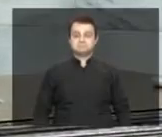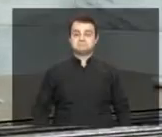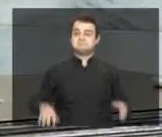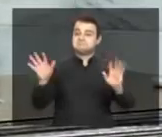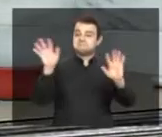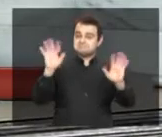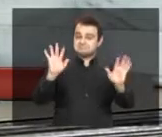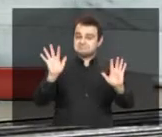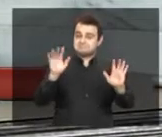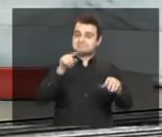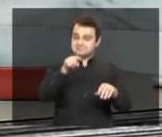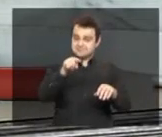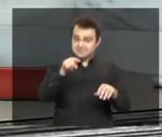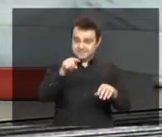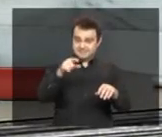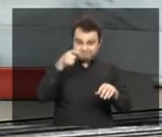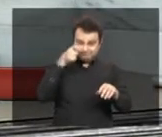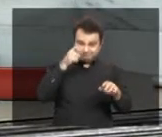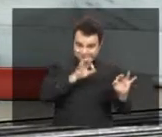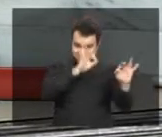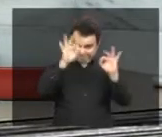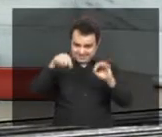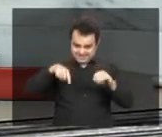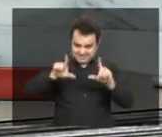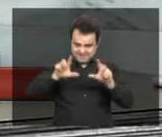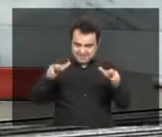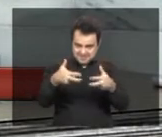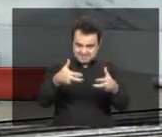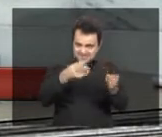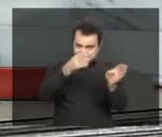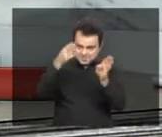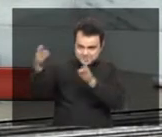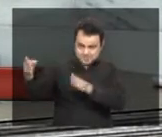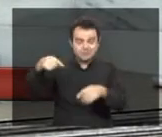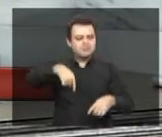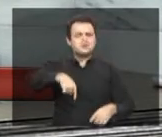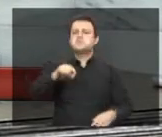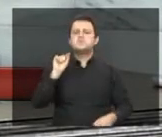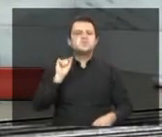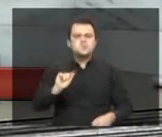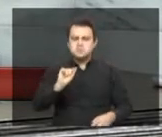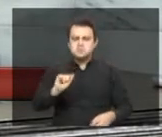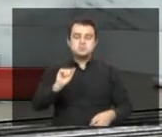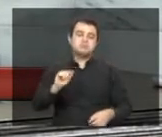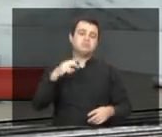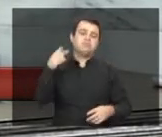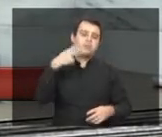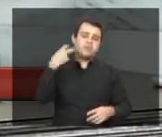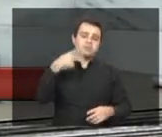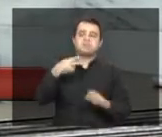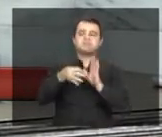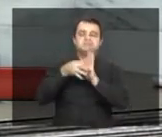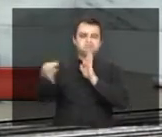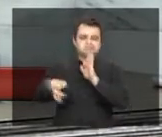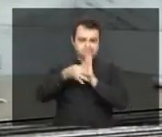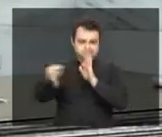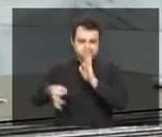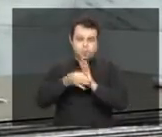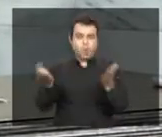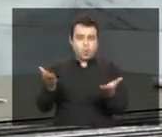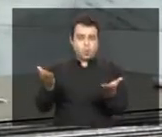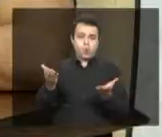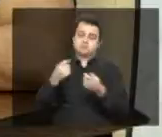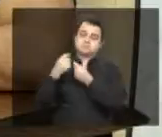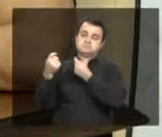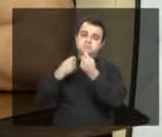Olá, bem-vindo você que está acompanhando a programação da TV Câmara. Esse é o Questão de Ordem e hoje eu entrevisto o vereador Robson Risse,